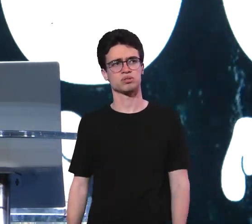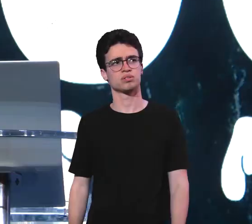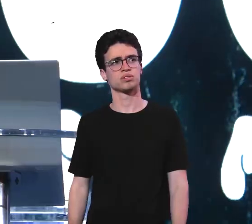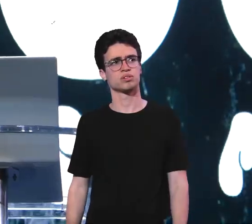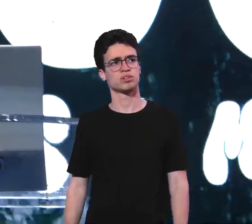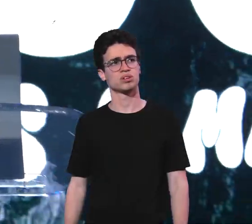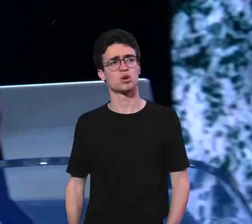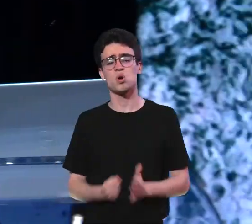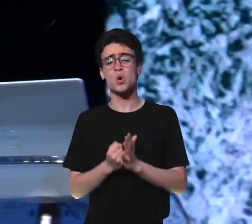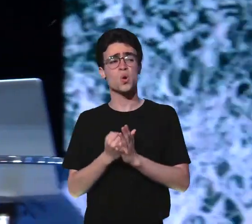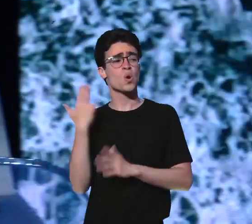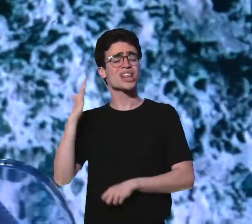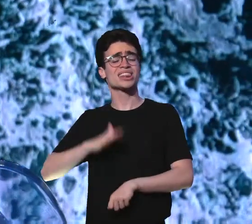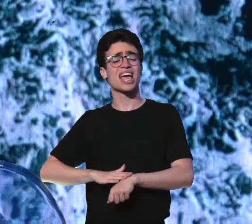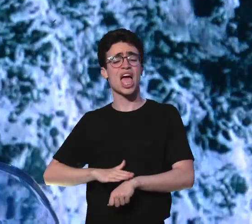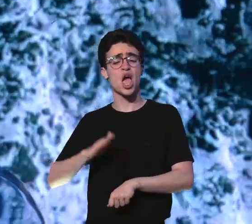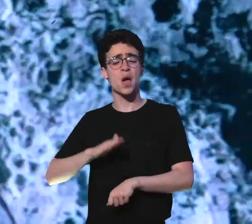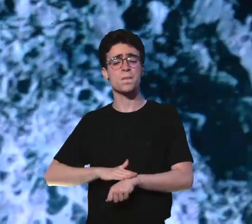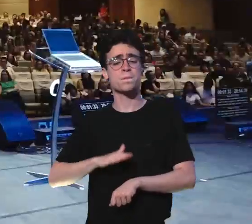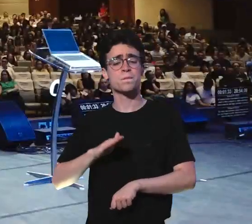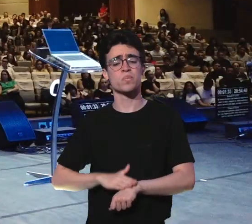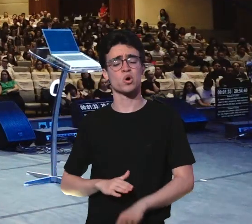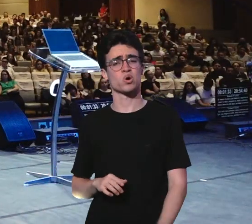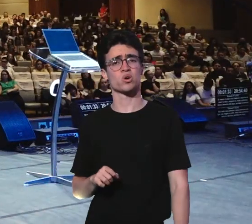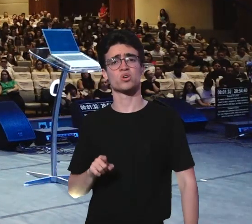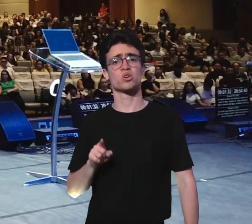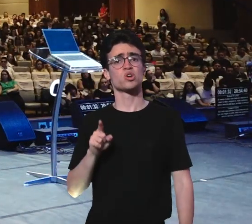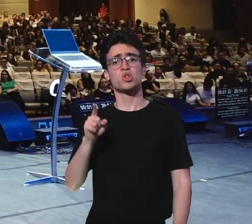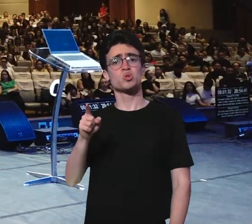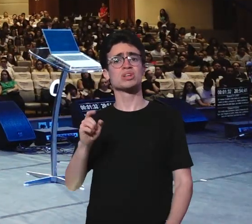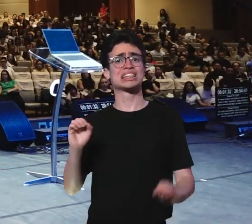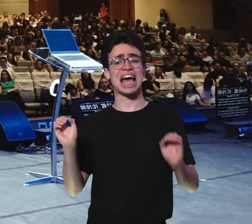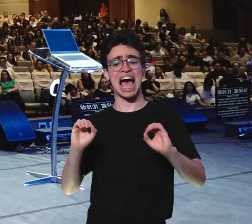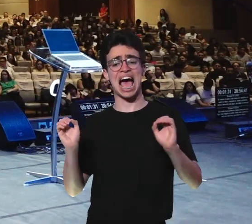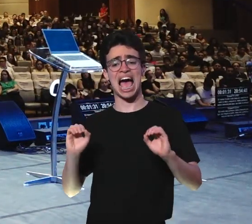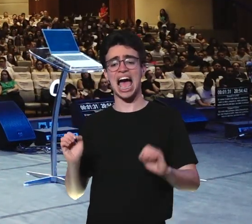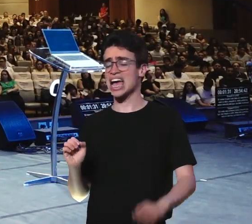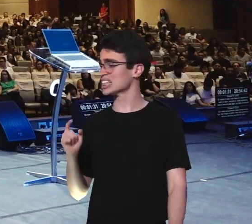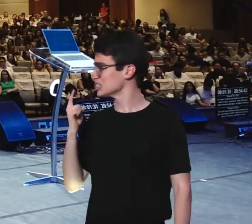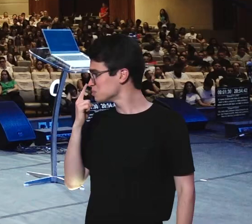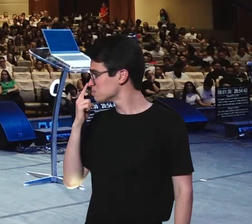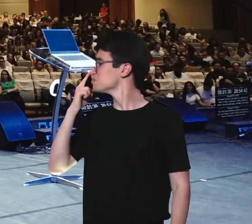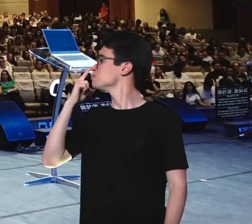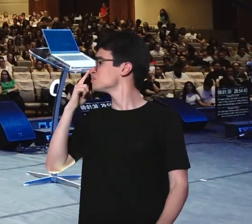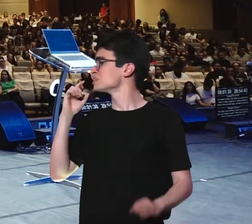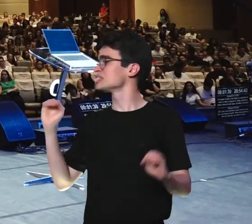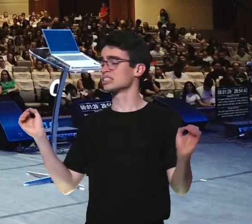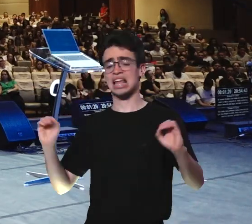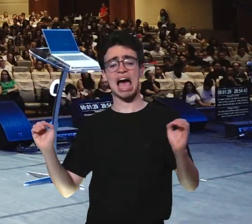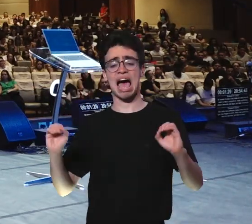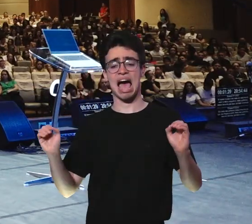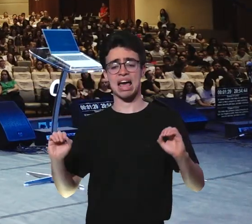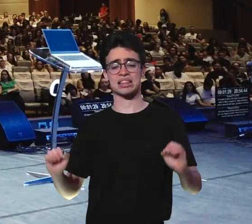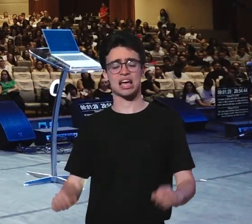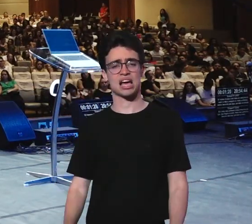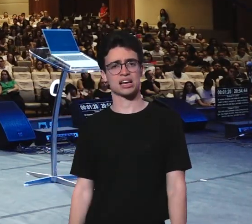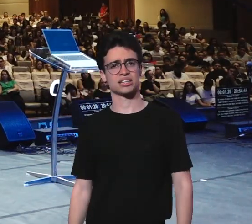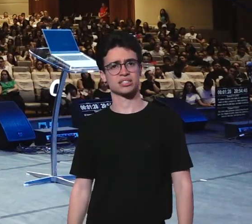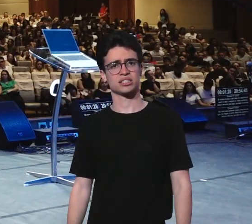Faz quanto tempo que você não gasta intimidade com Deus?